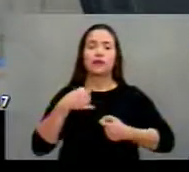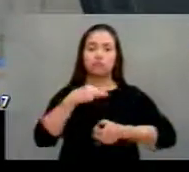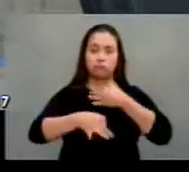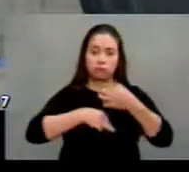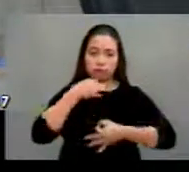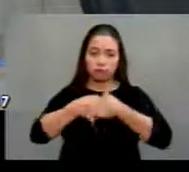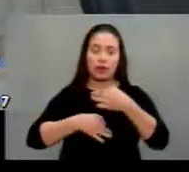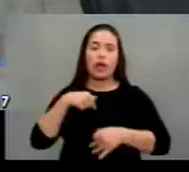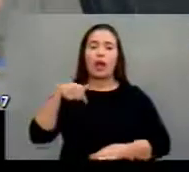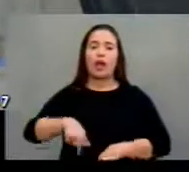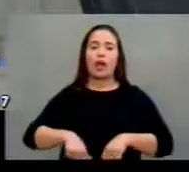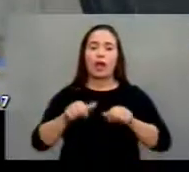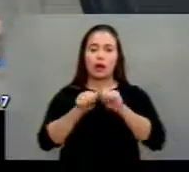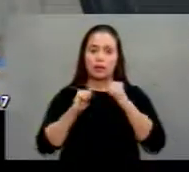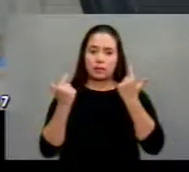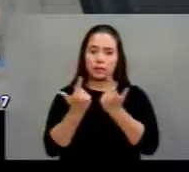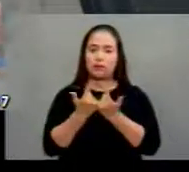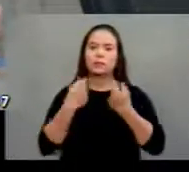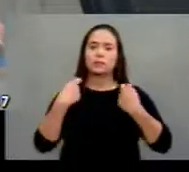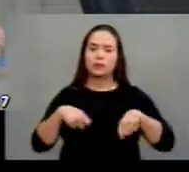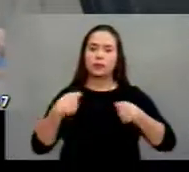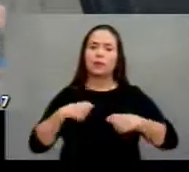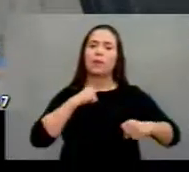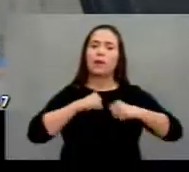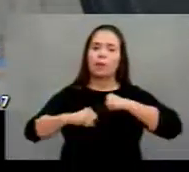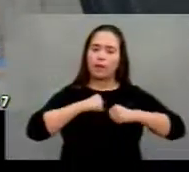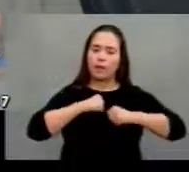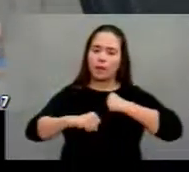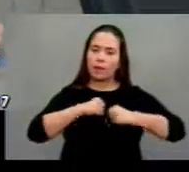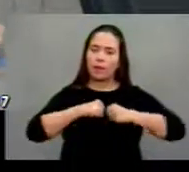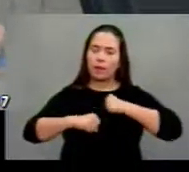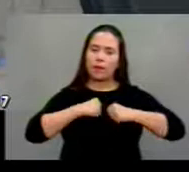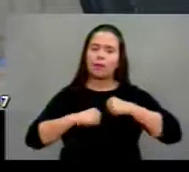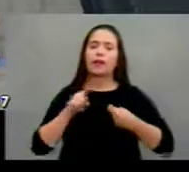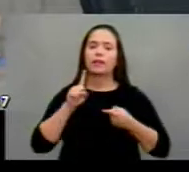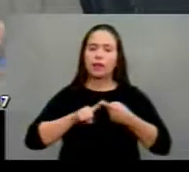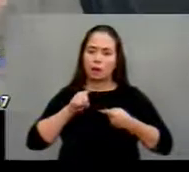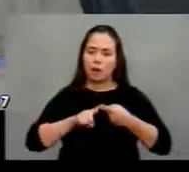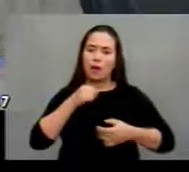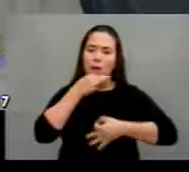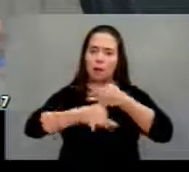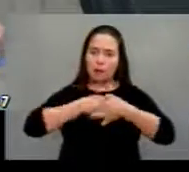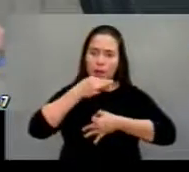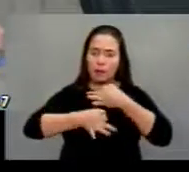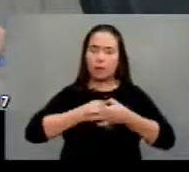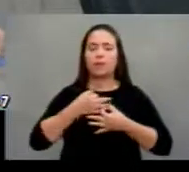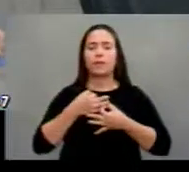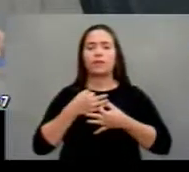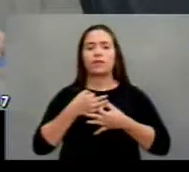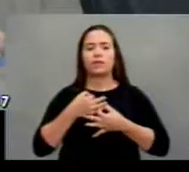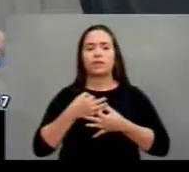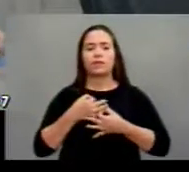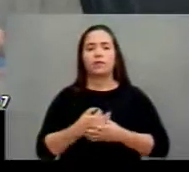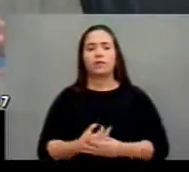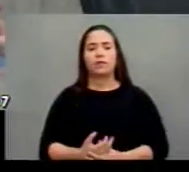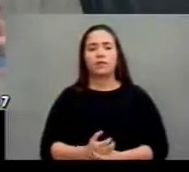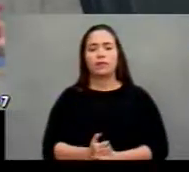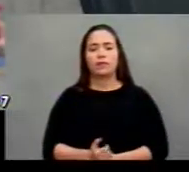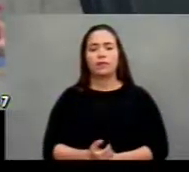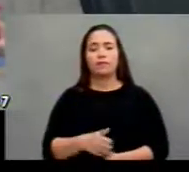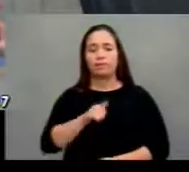Legislativa precisava ter debatido e ter participado, dando também a sua opinião, dando também a sua